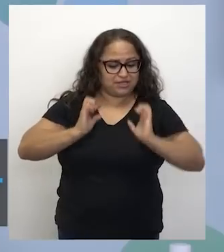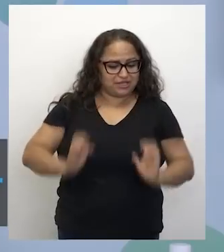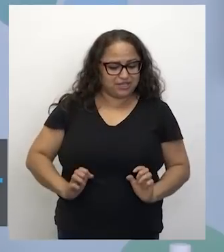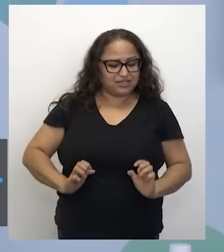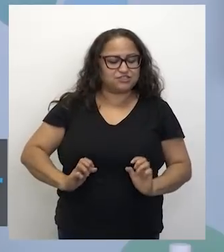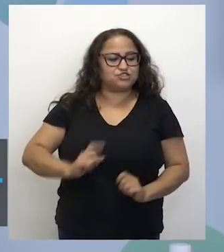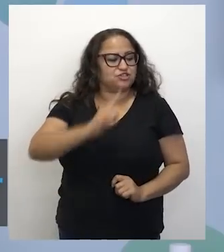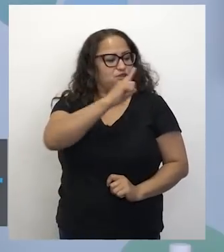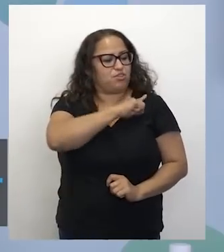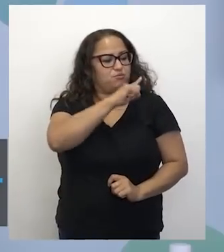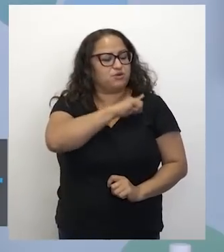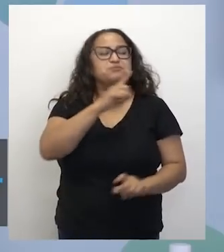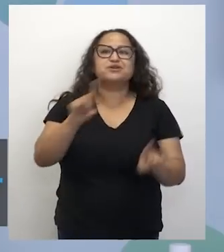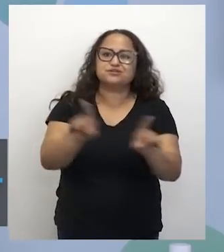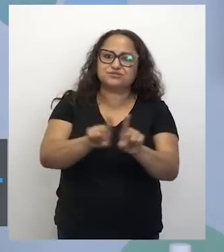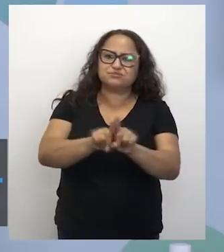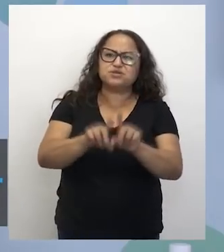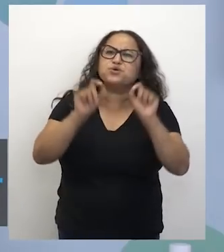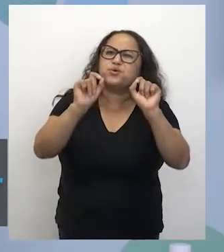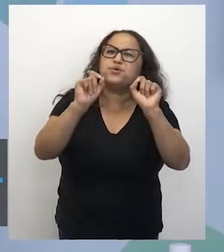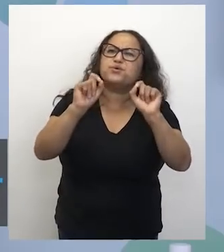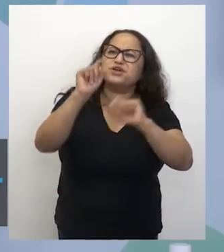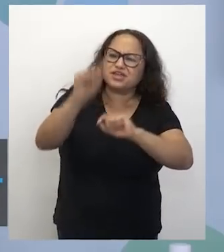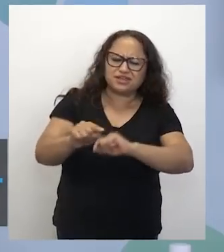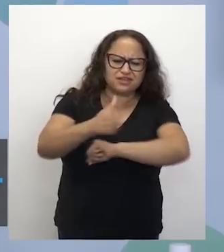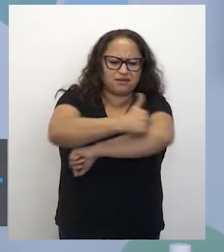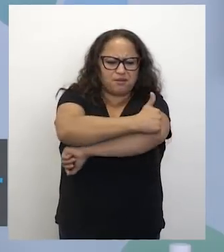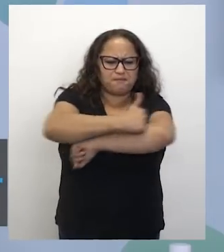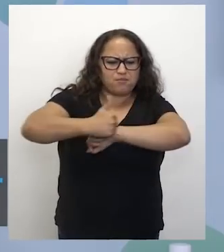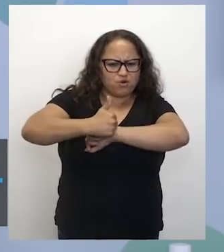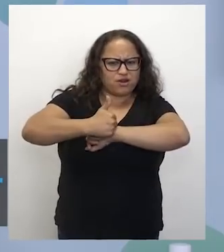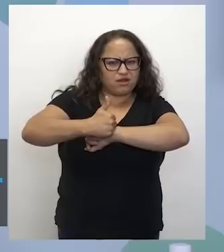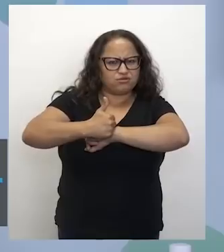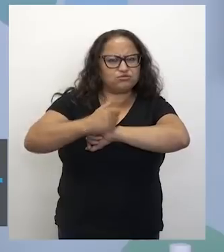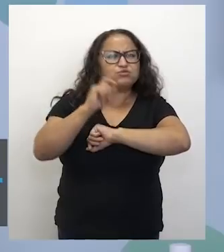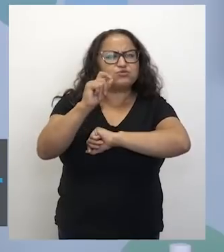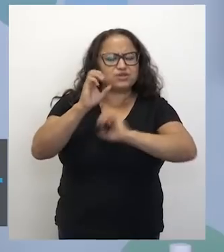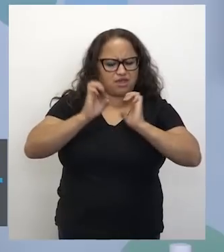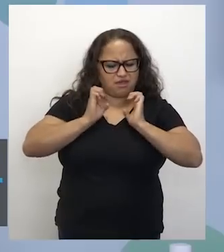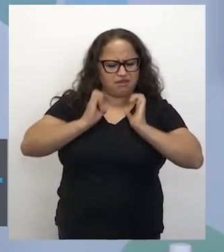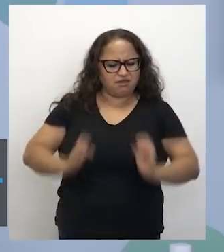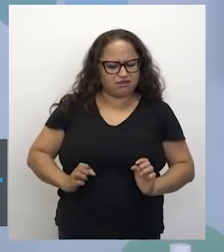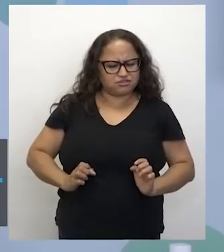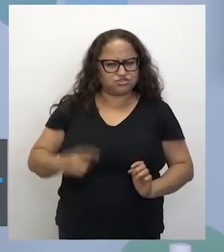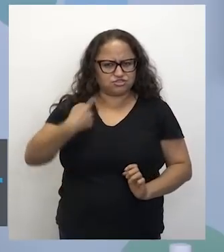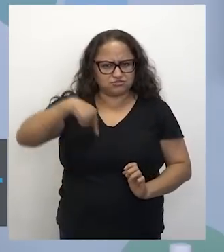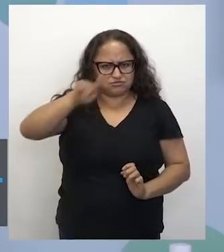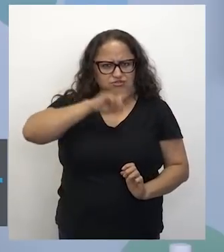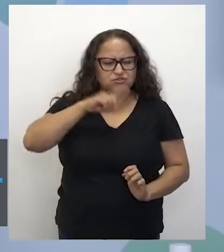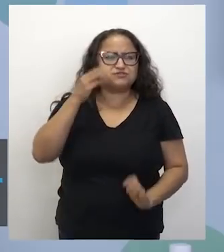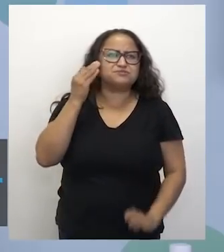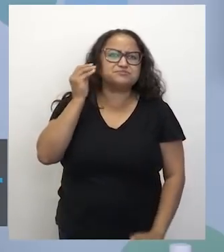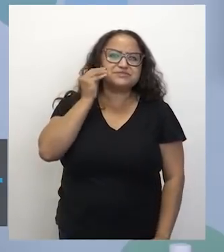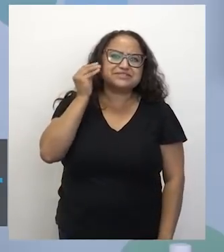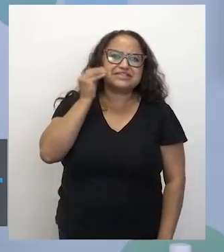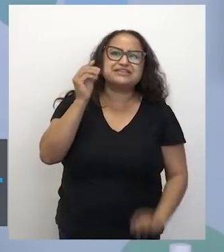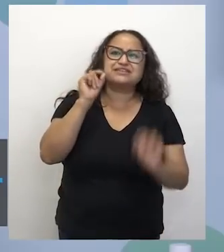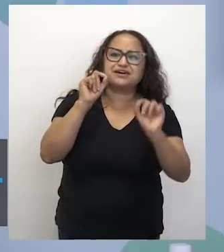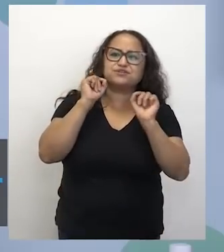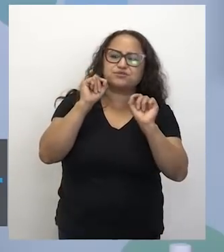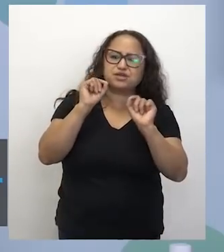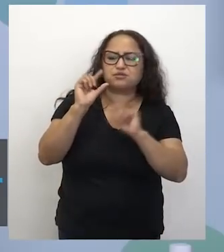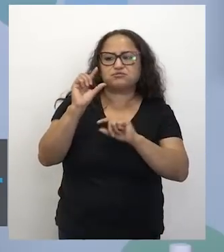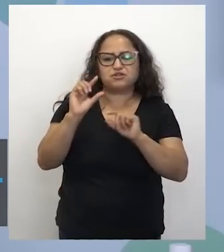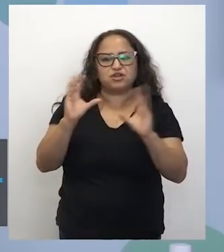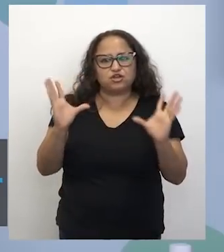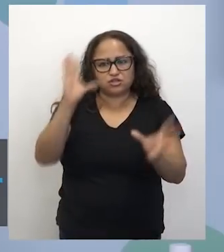do ensino médio. E o que é moral e o que é ética, né? A gente vai tentar aqui resumir em poucas palavras, embora depois